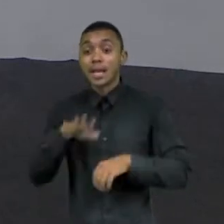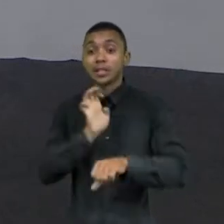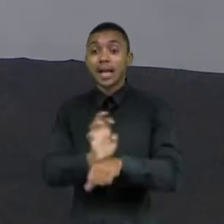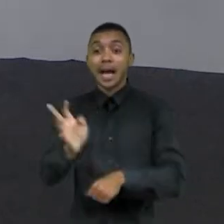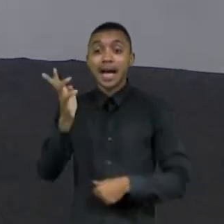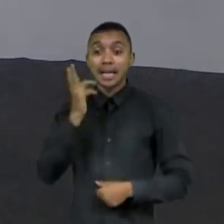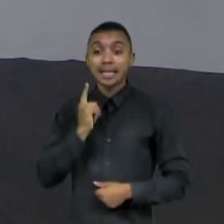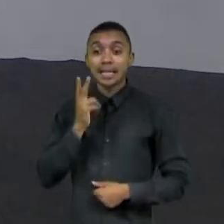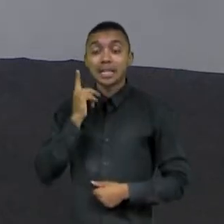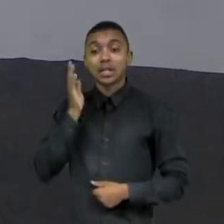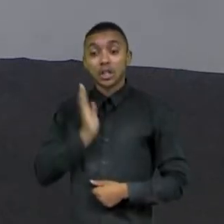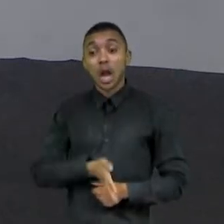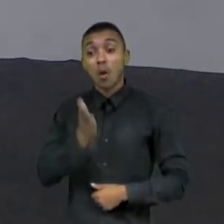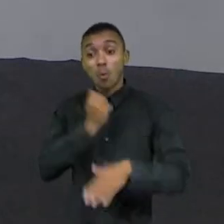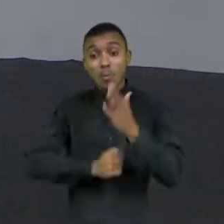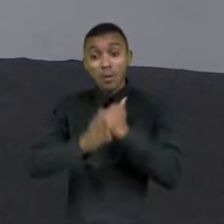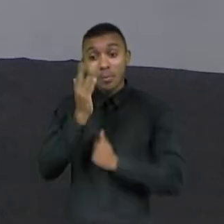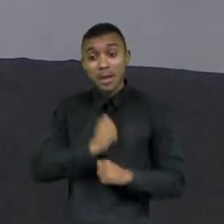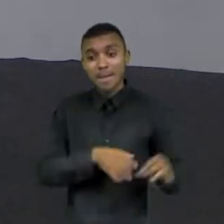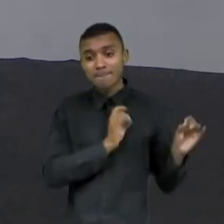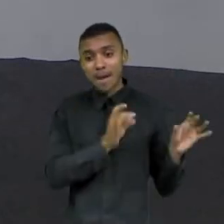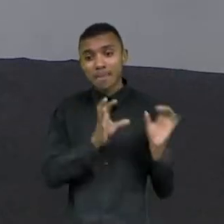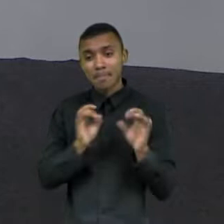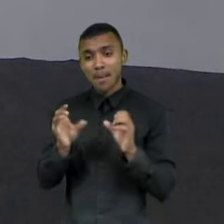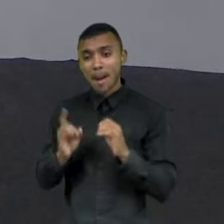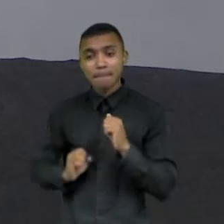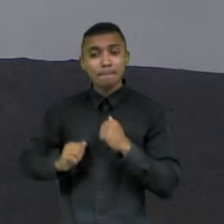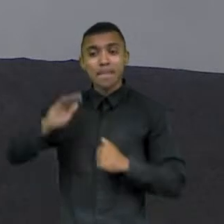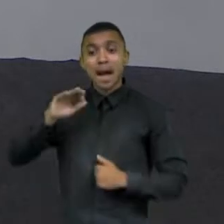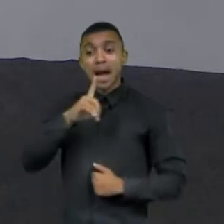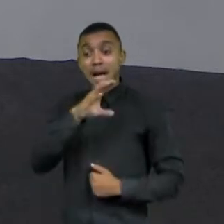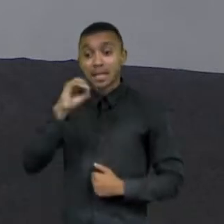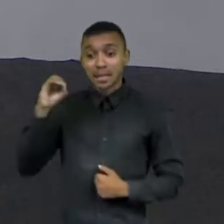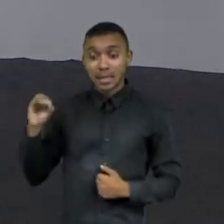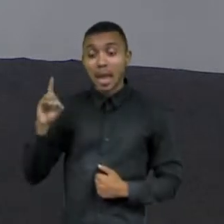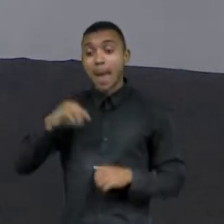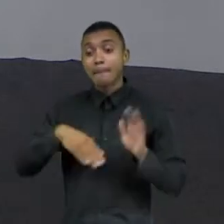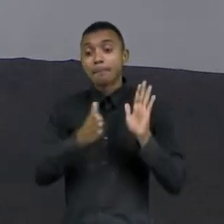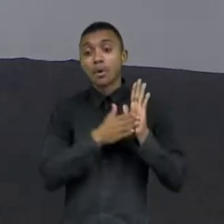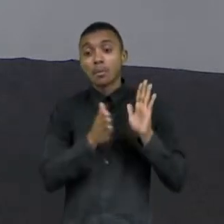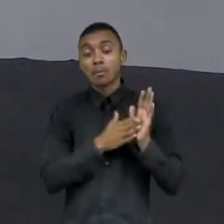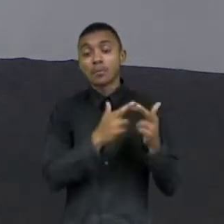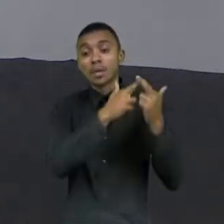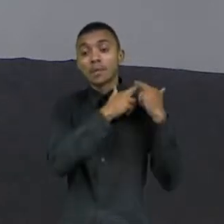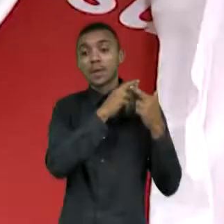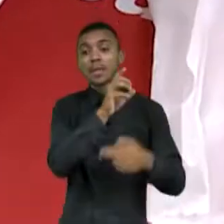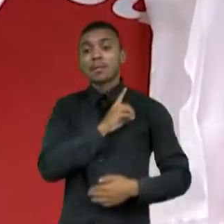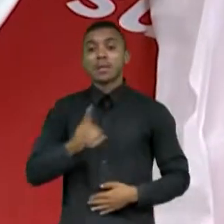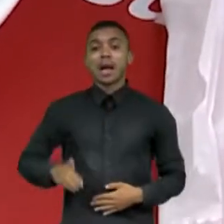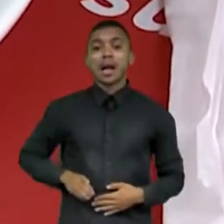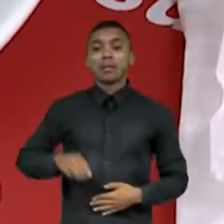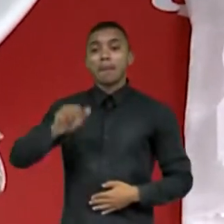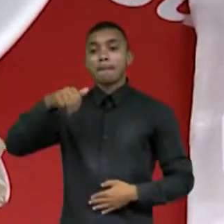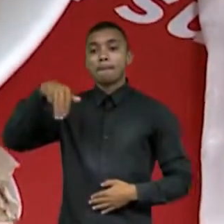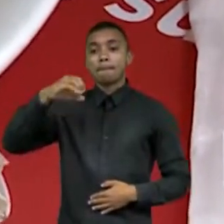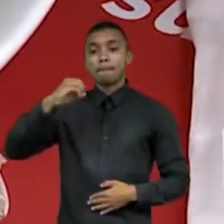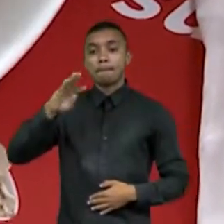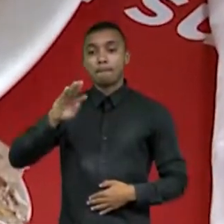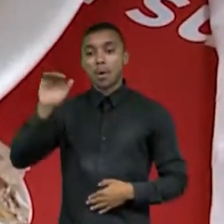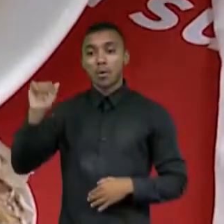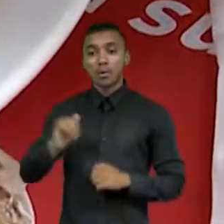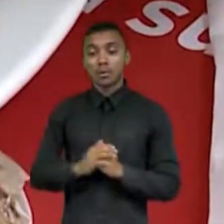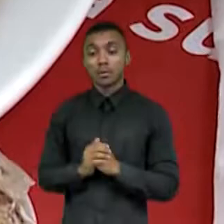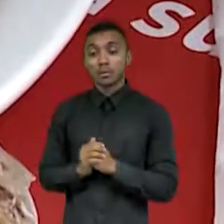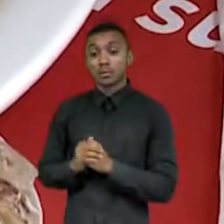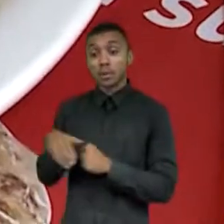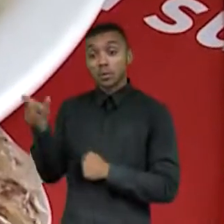que forneçam mais de 100 refeições por dia. A proposta é do deputado Aldir Mota. O